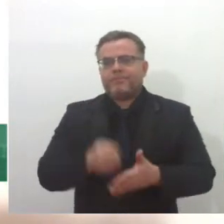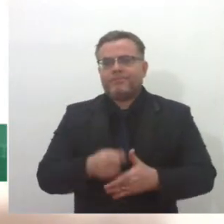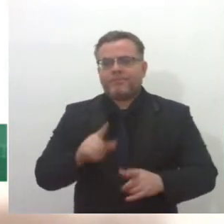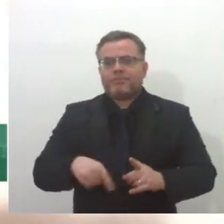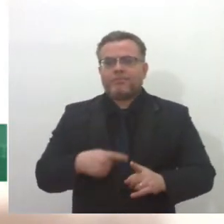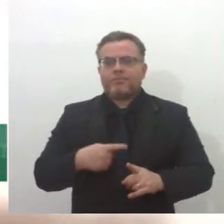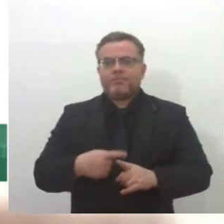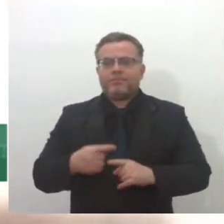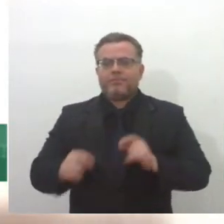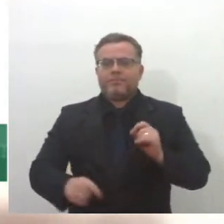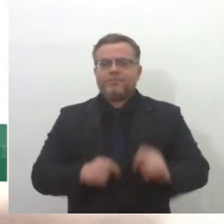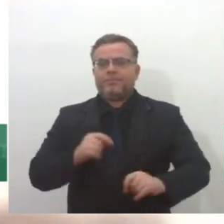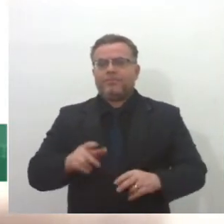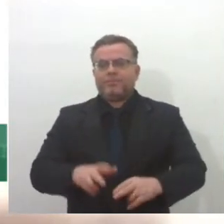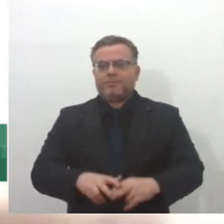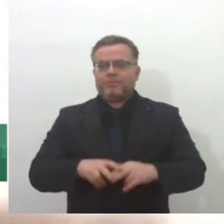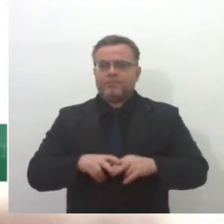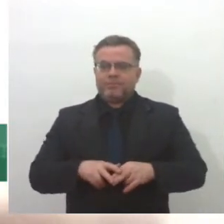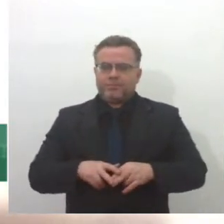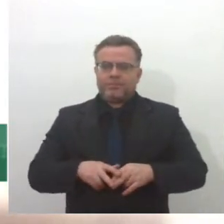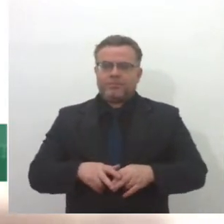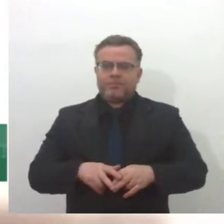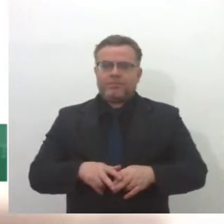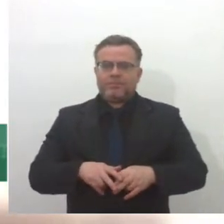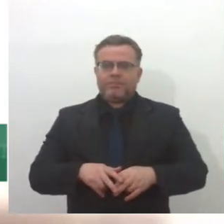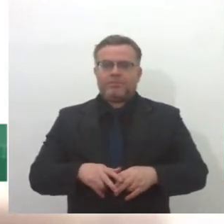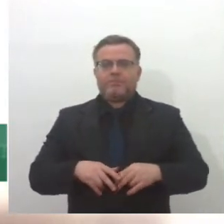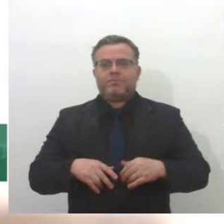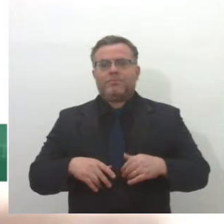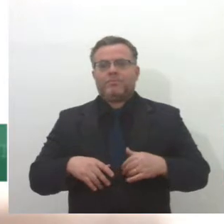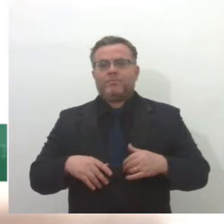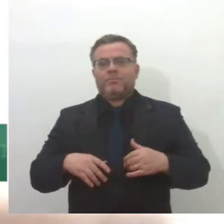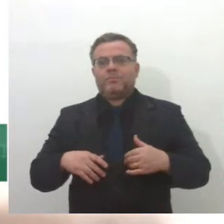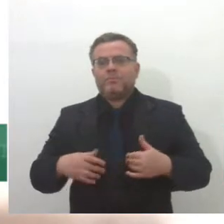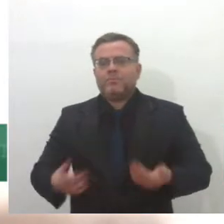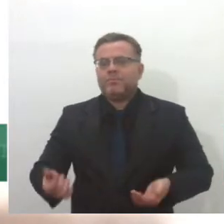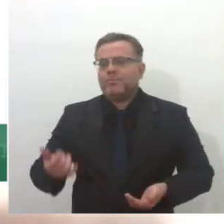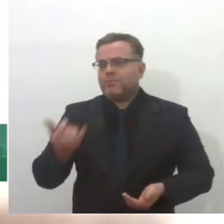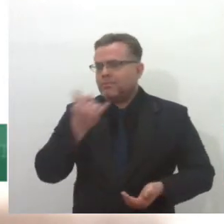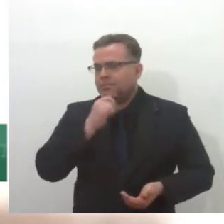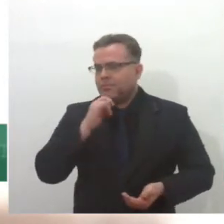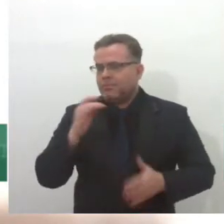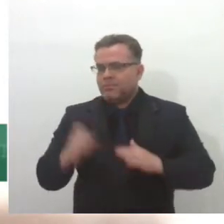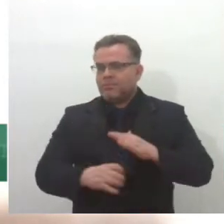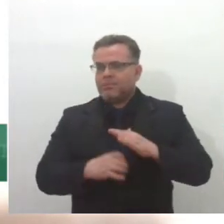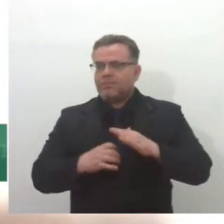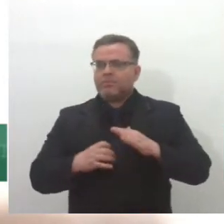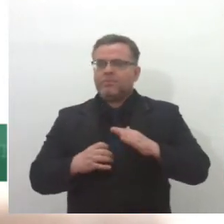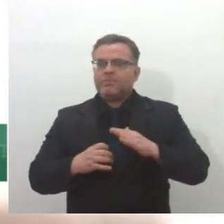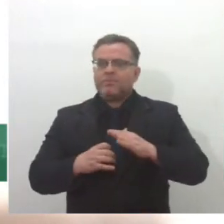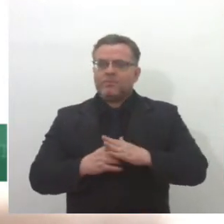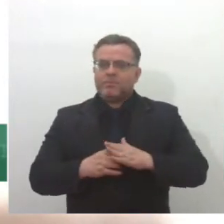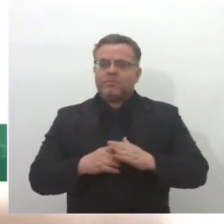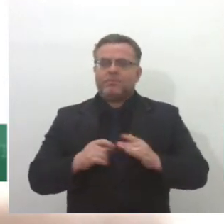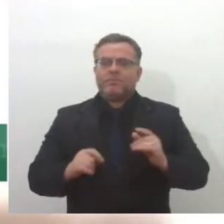aí, nesse sentido, as empresas de energia elétrica, mais especificamente, que é o que a gente está tratando aqui,